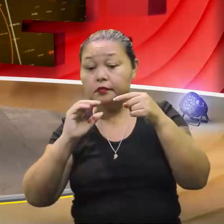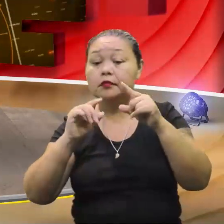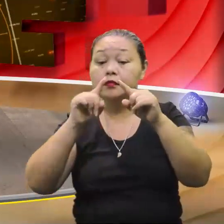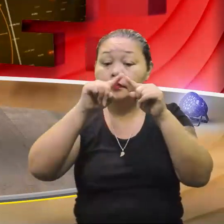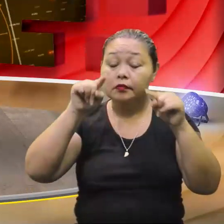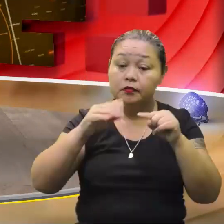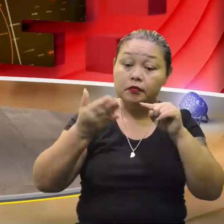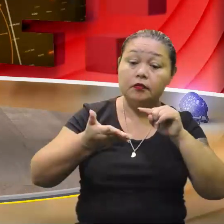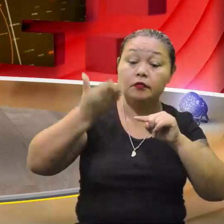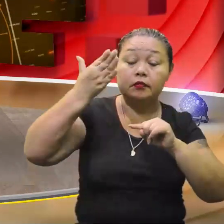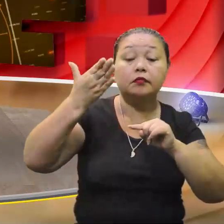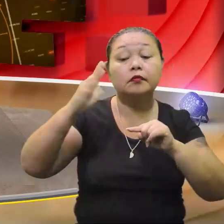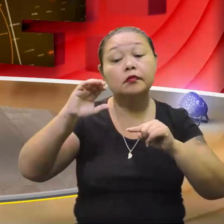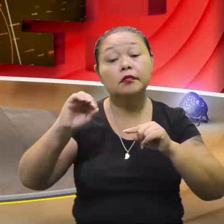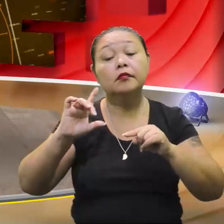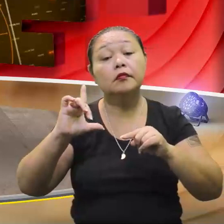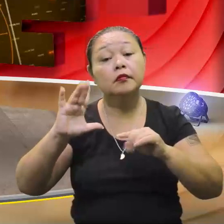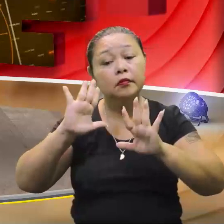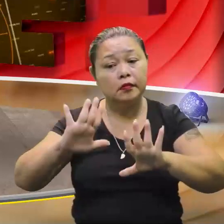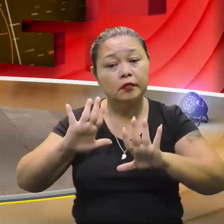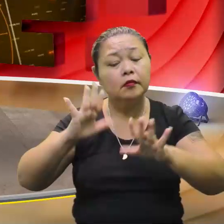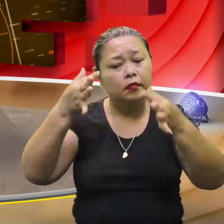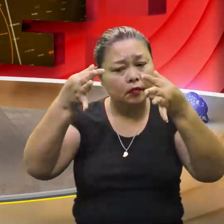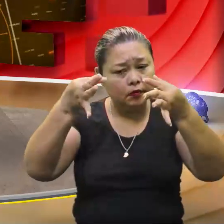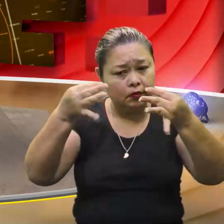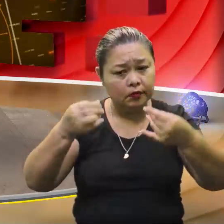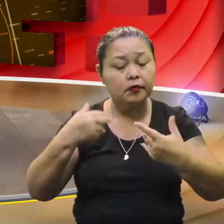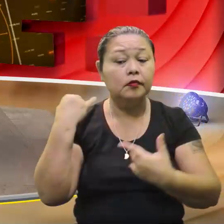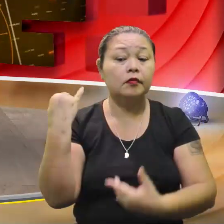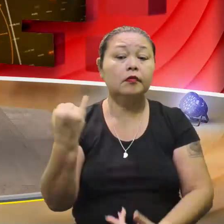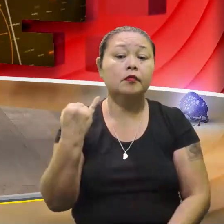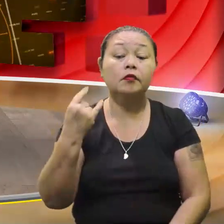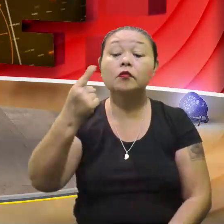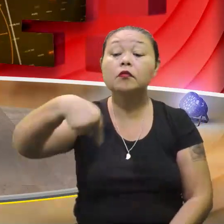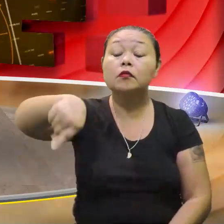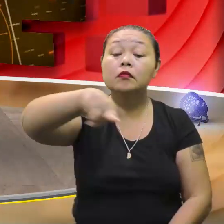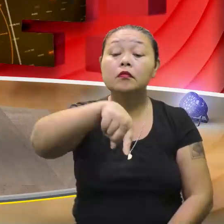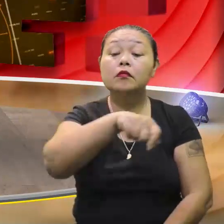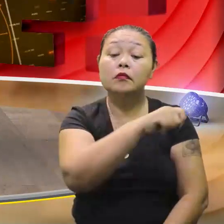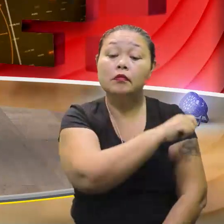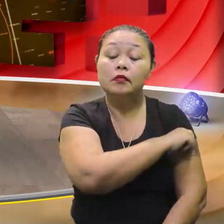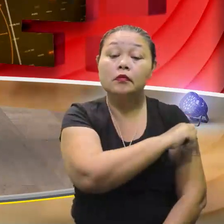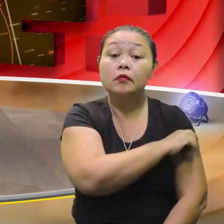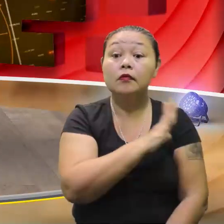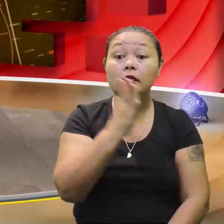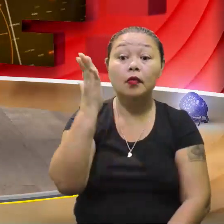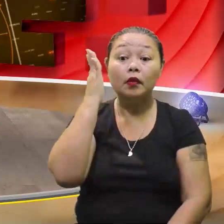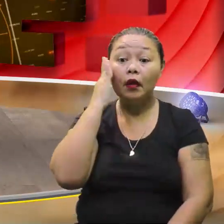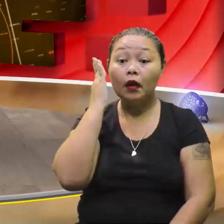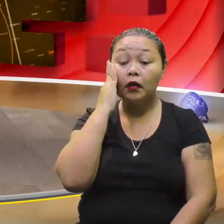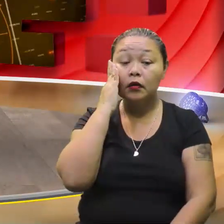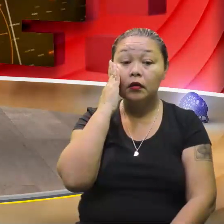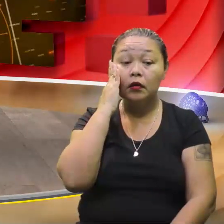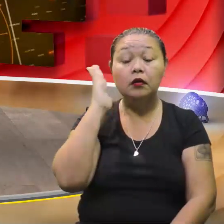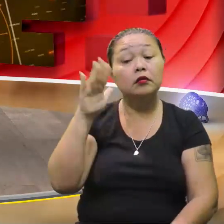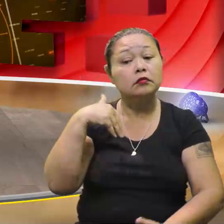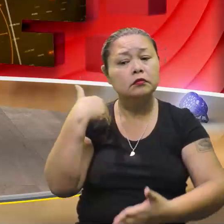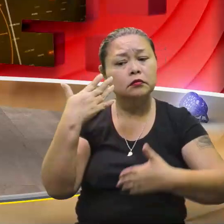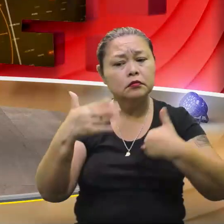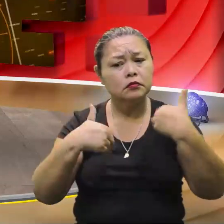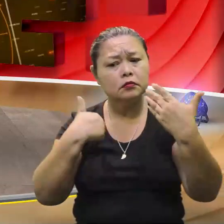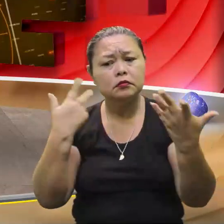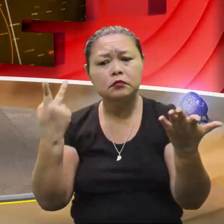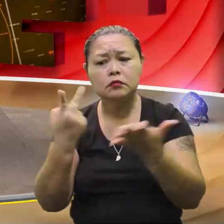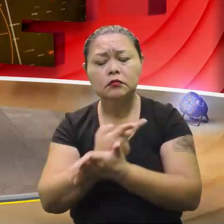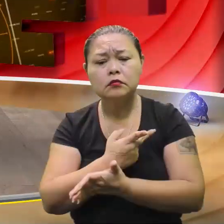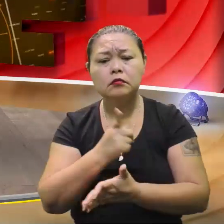delta maior do que zero. Mas são detalhes importantes que o aluno vai descobrindo e vai observando